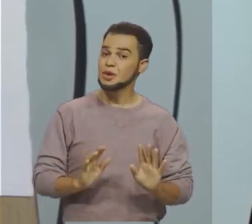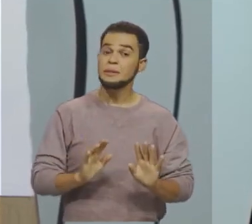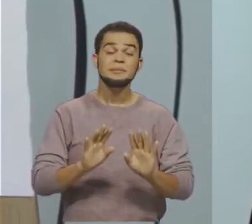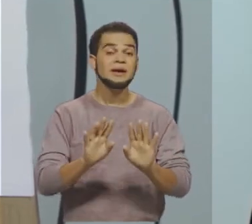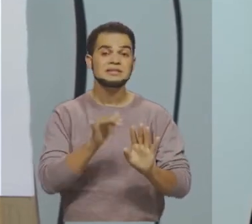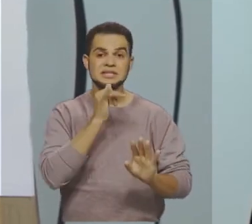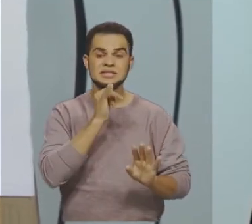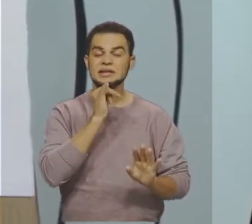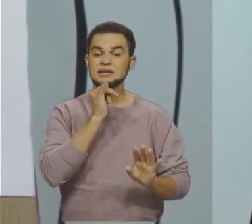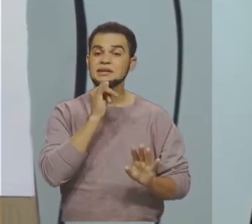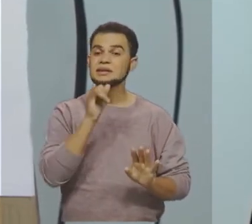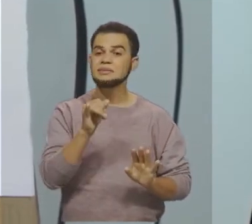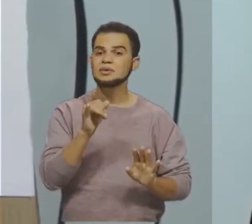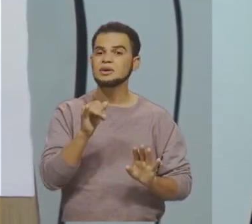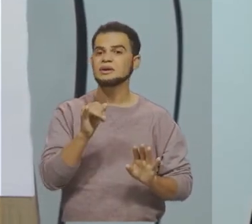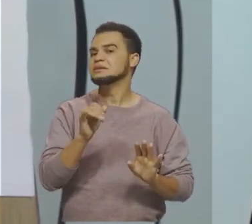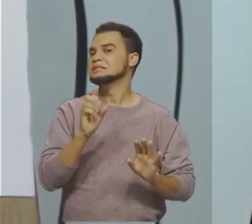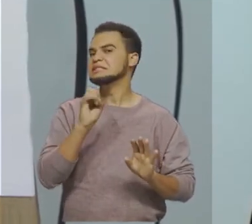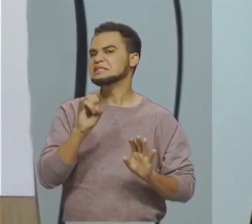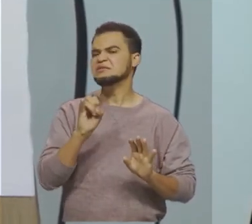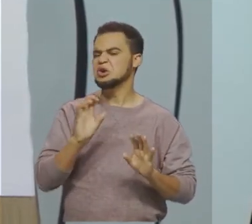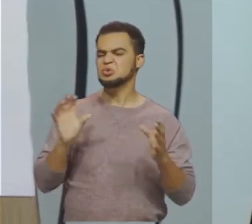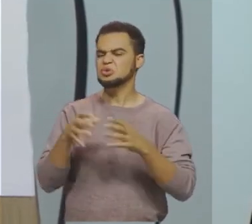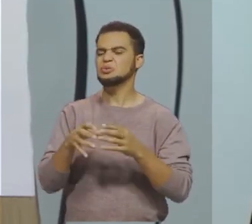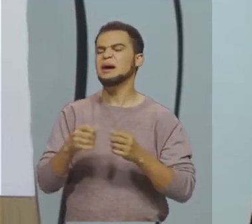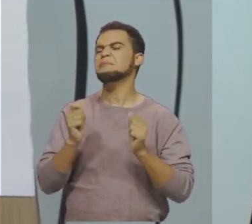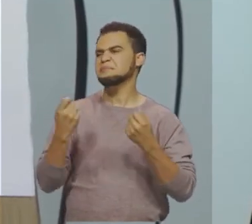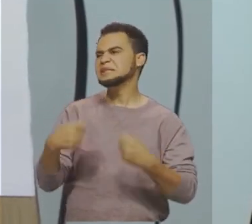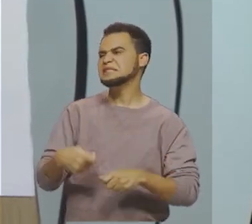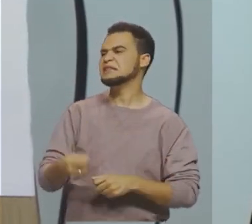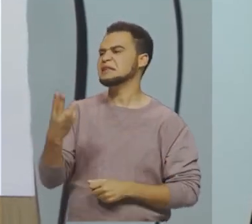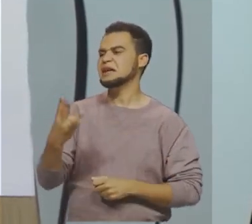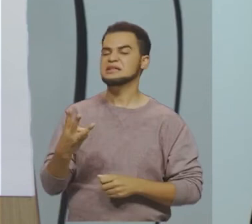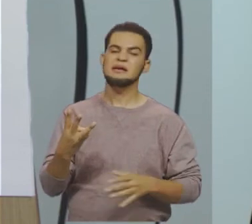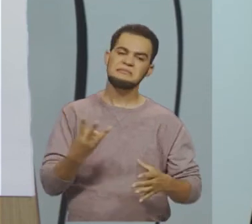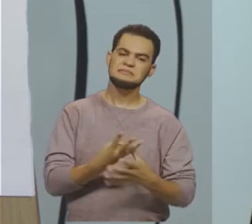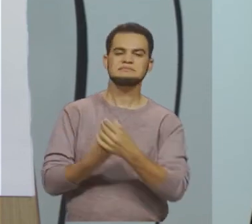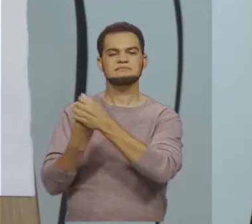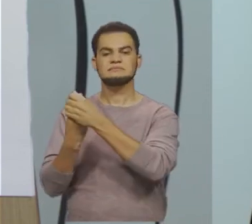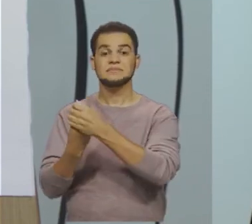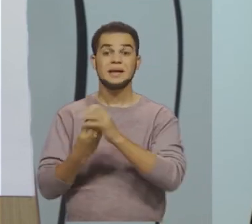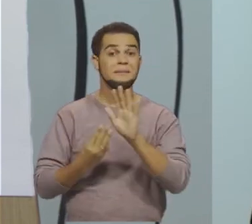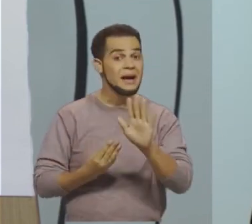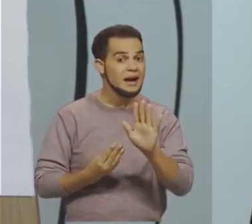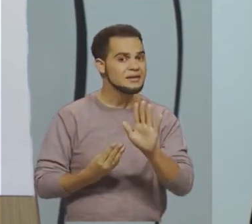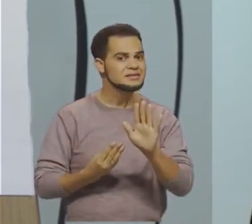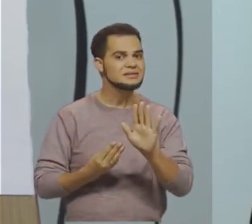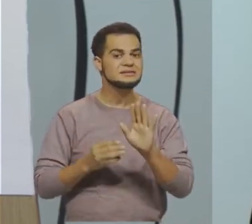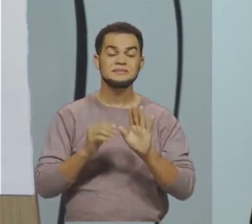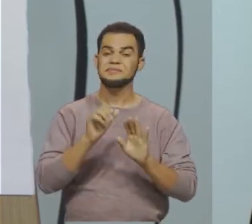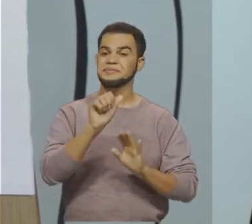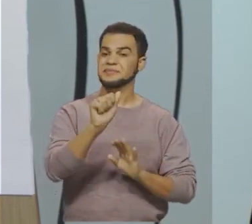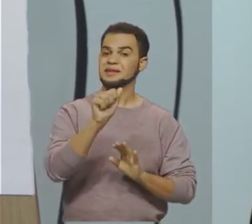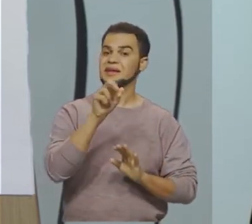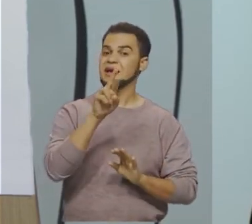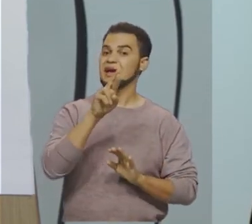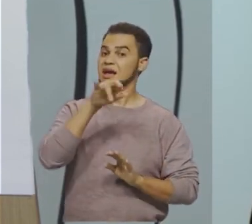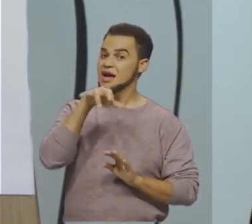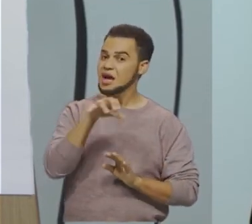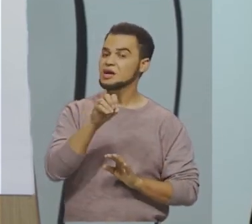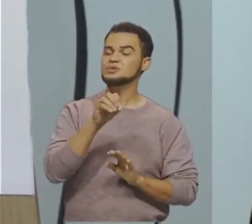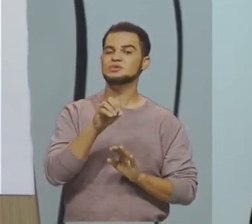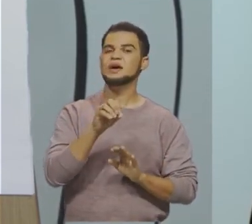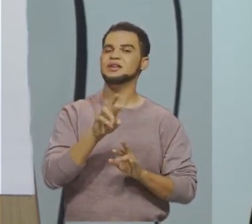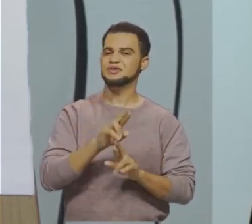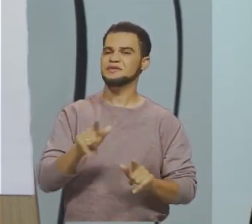É ganhar, tem que ganhar 3 pessoas. Então, beleza. Então, isso seria um tipo de combinação. No arranjo, isso faz diferença. Ficar